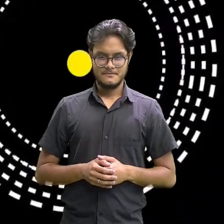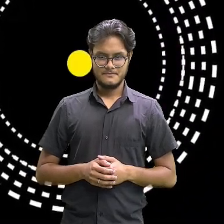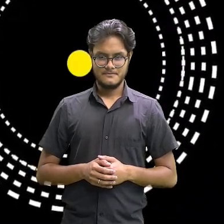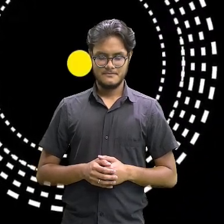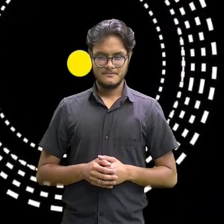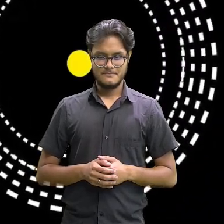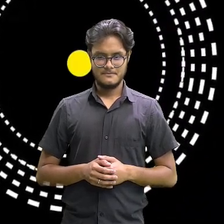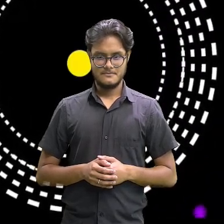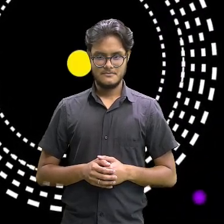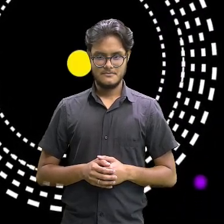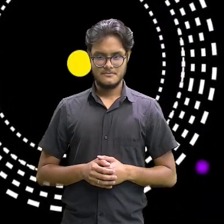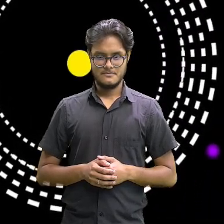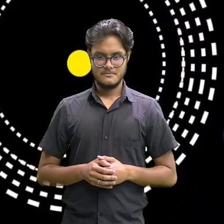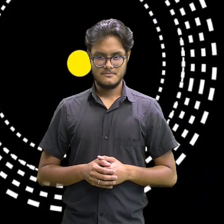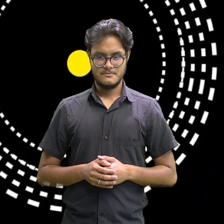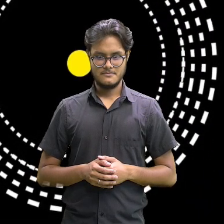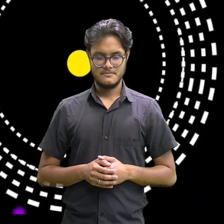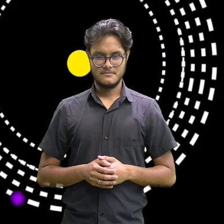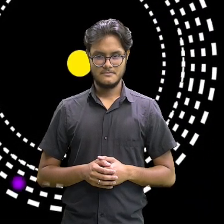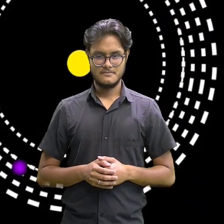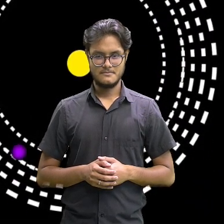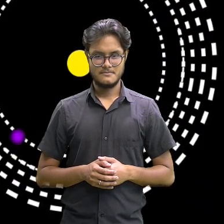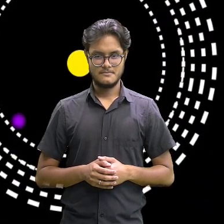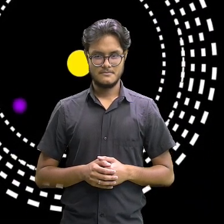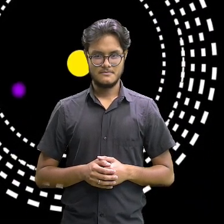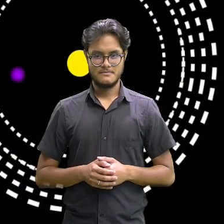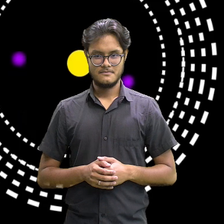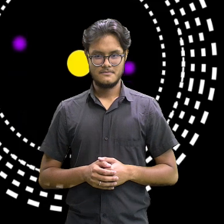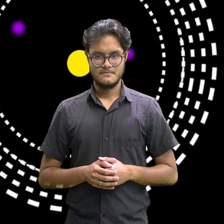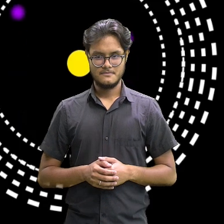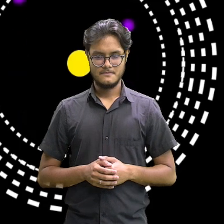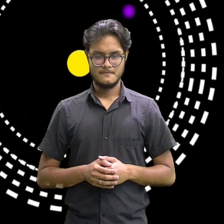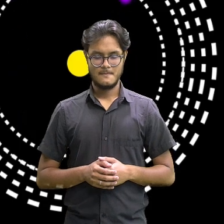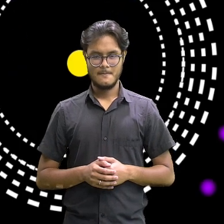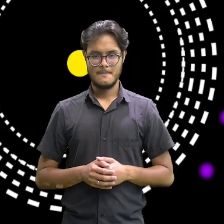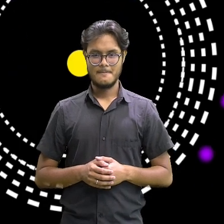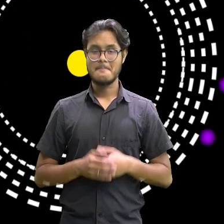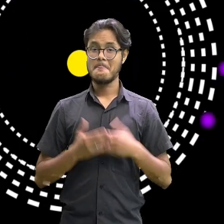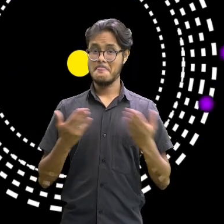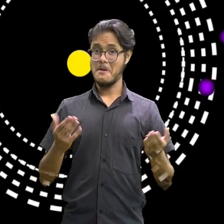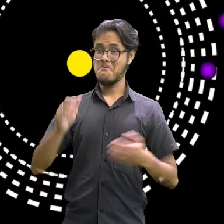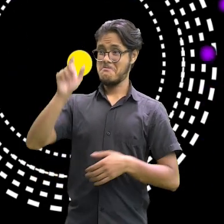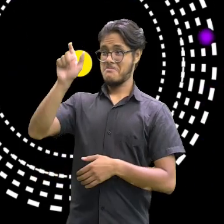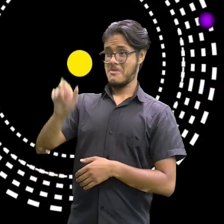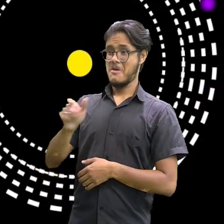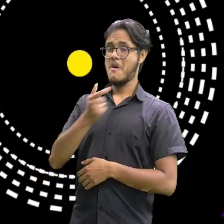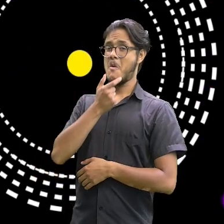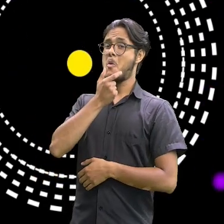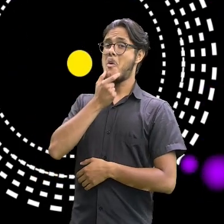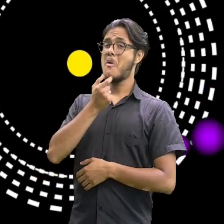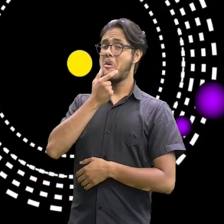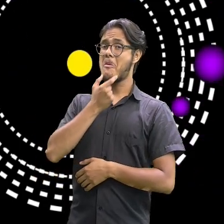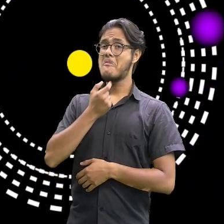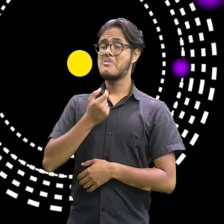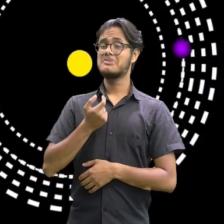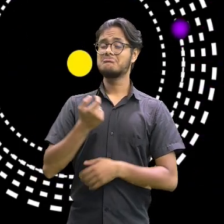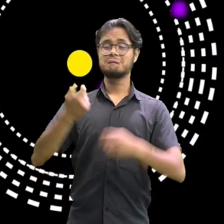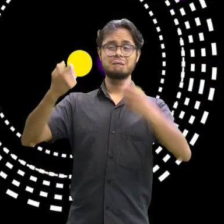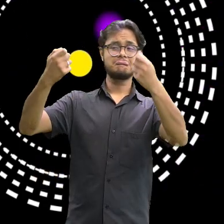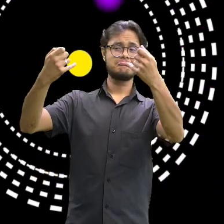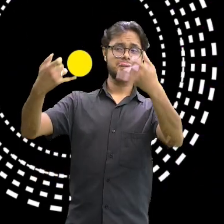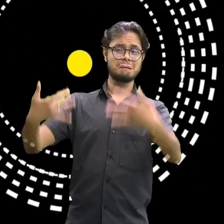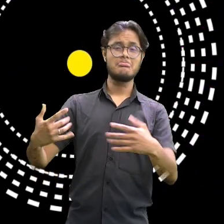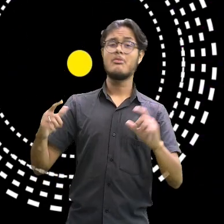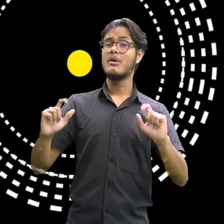de volta para aquela folha de detecção. E nisso, pessoal, ele descobriu e propôs o seguinte, que esse